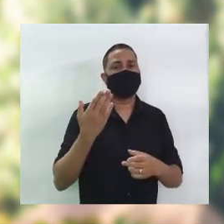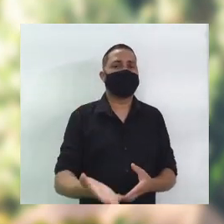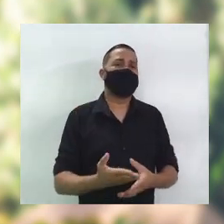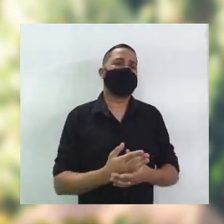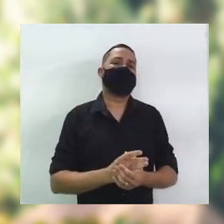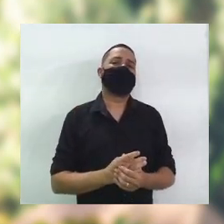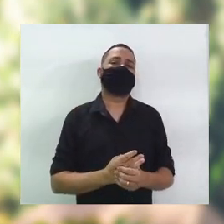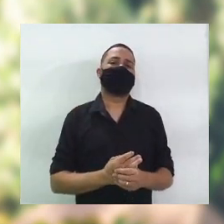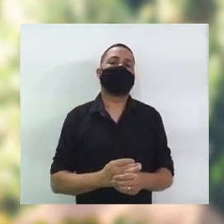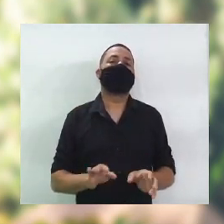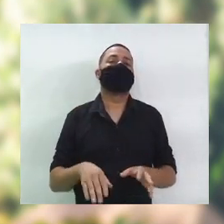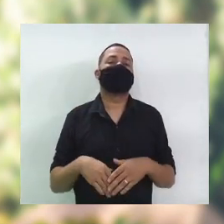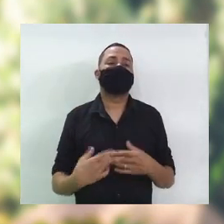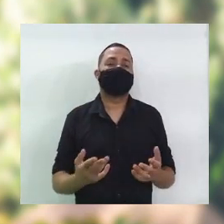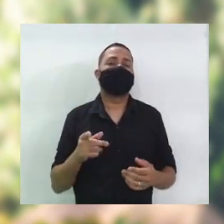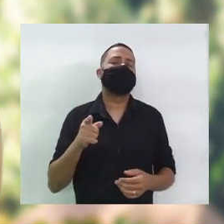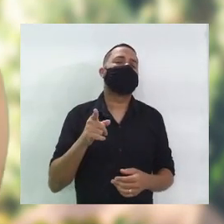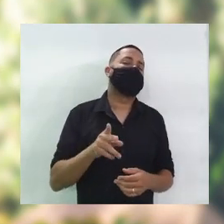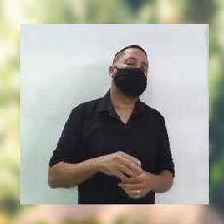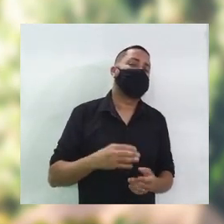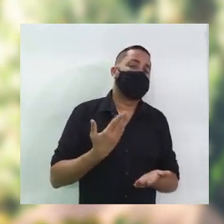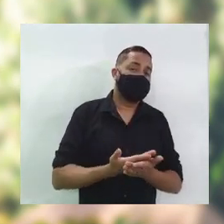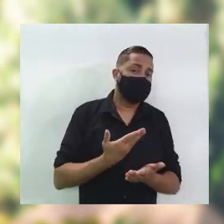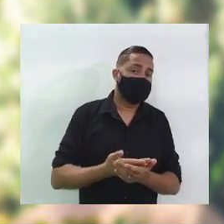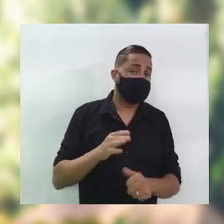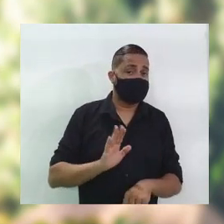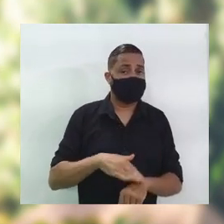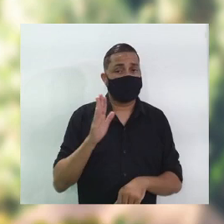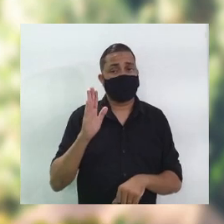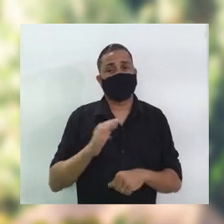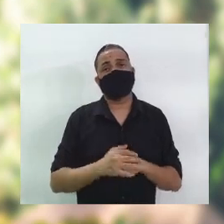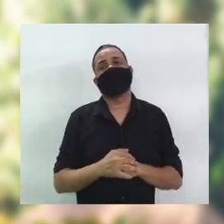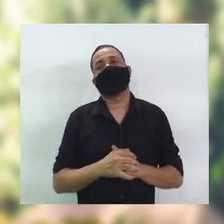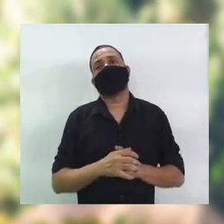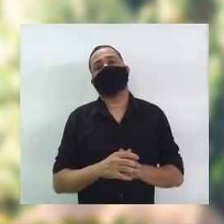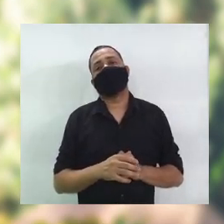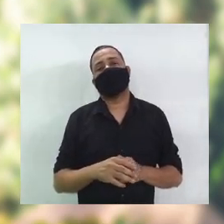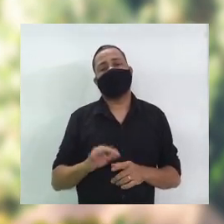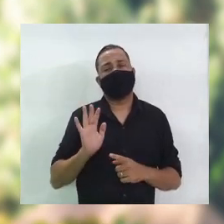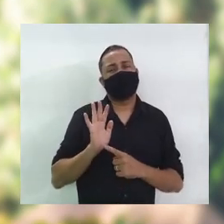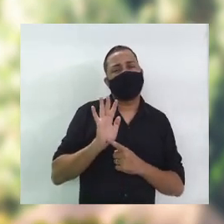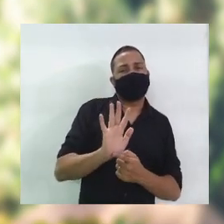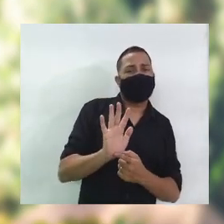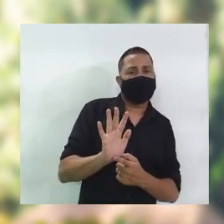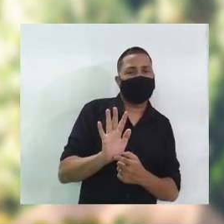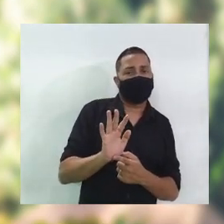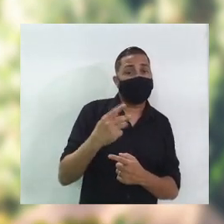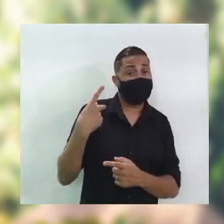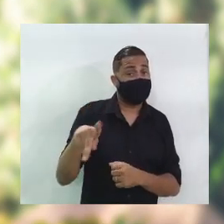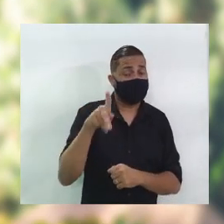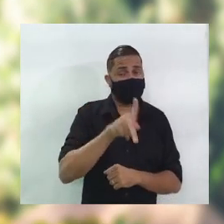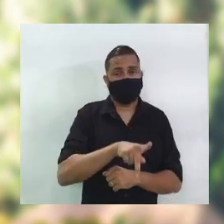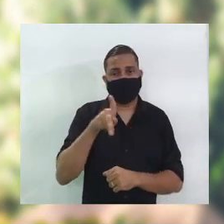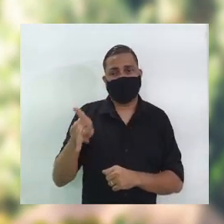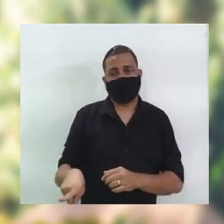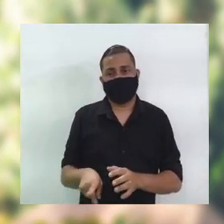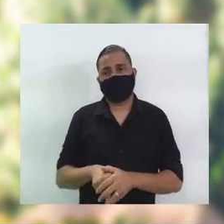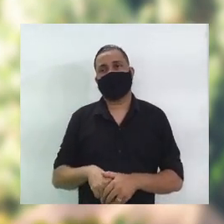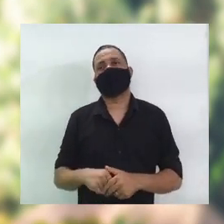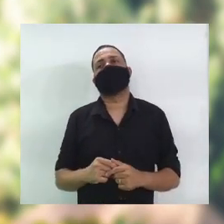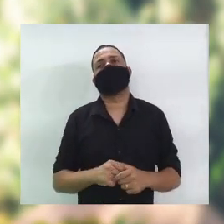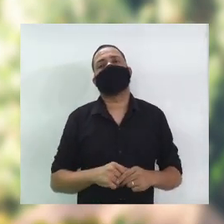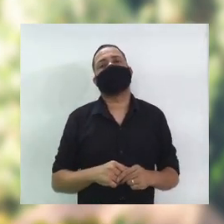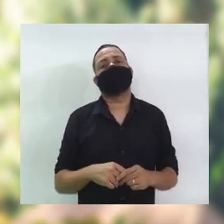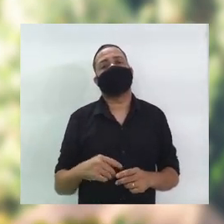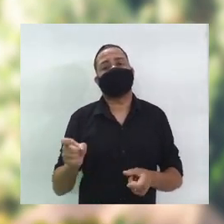vocês, que tal vocês estudarem mais sobre o Hare Krishna e apresentar ao seu professor, certo?